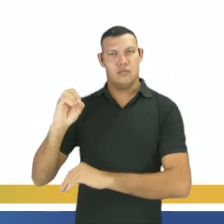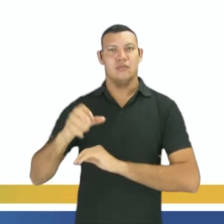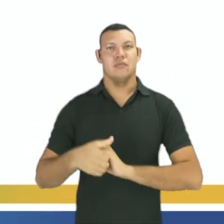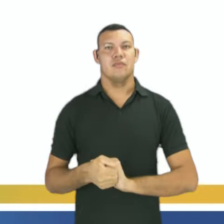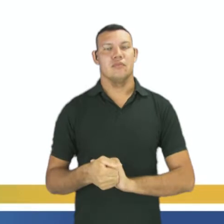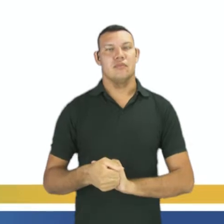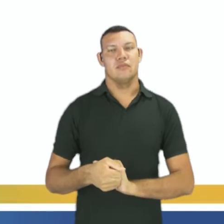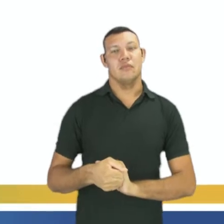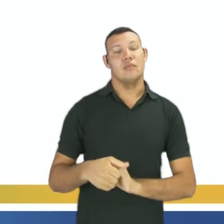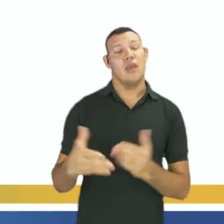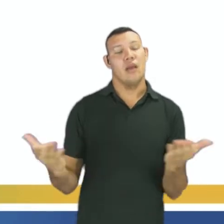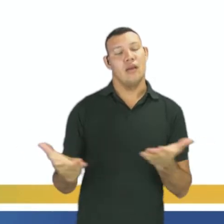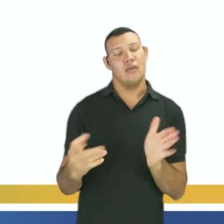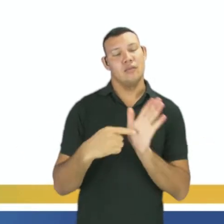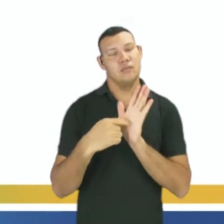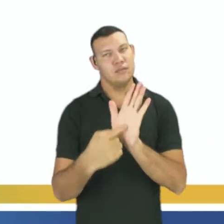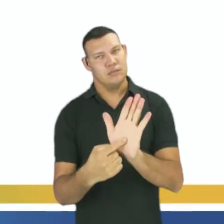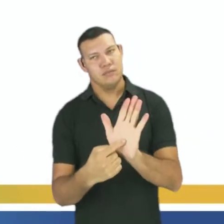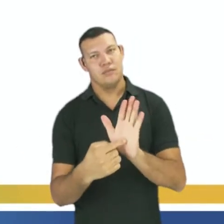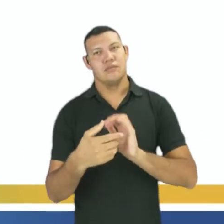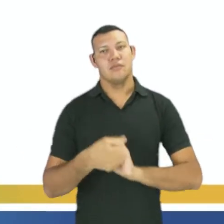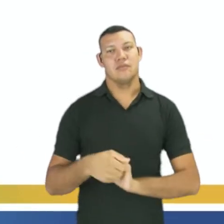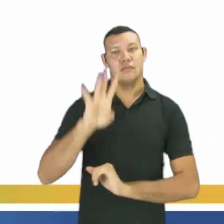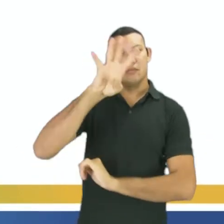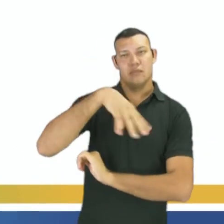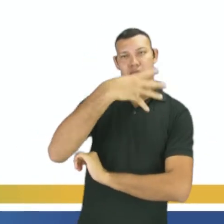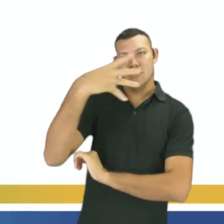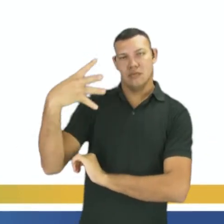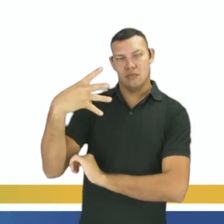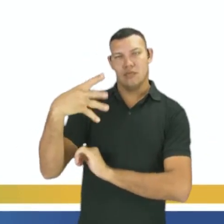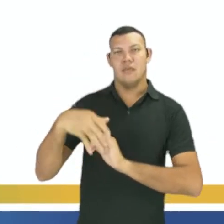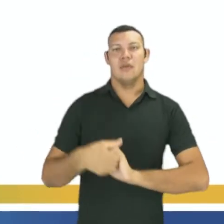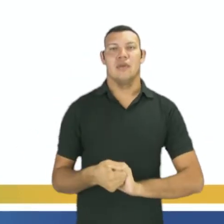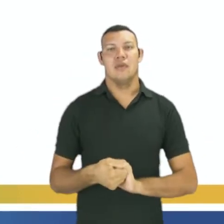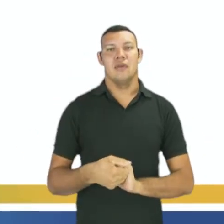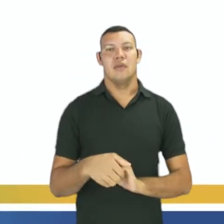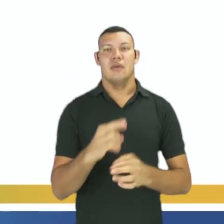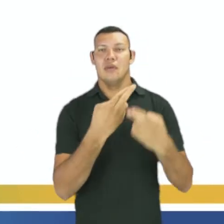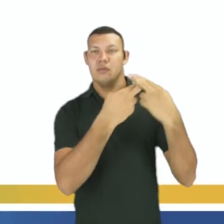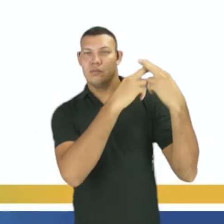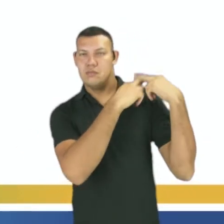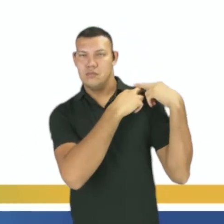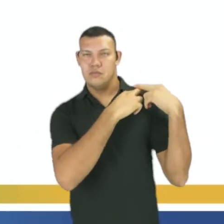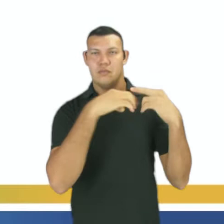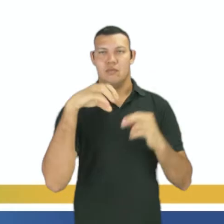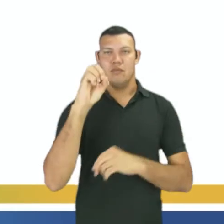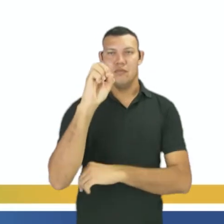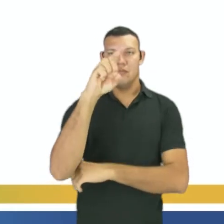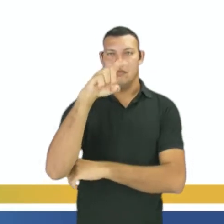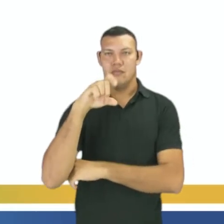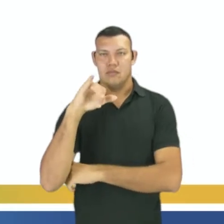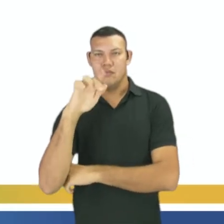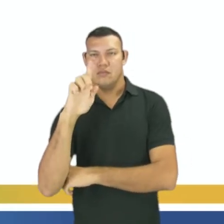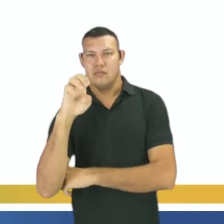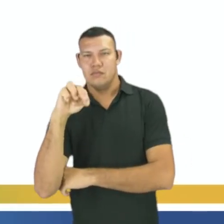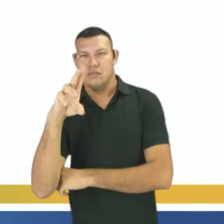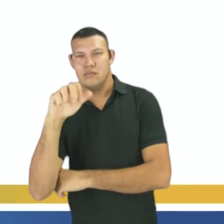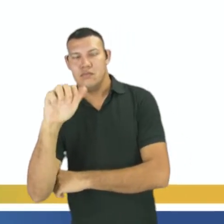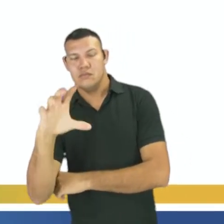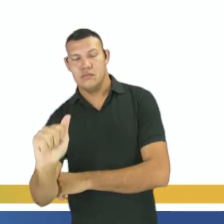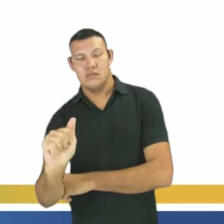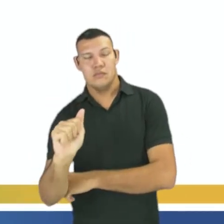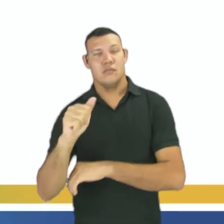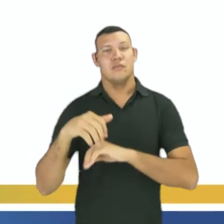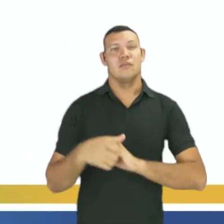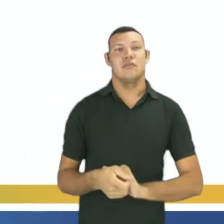funções oxigenadas. Com esse exemplo aqui, nós temos álcool, enol, fenol, aldeído,